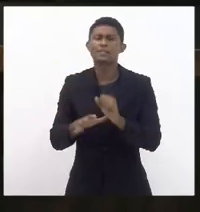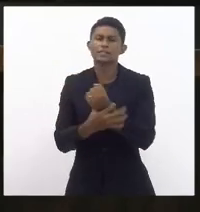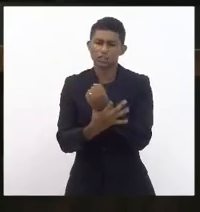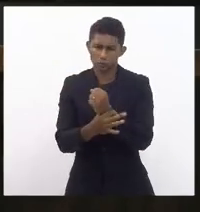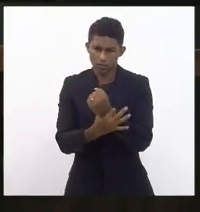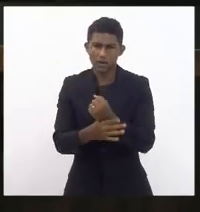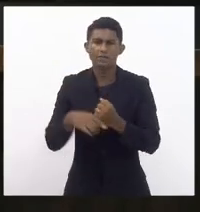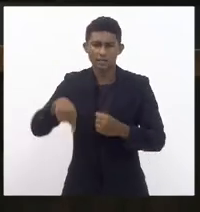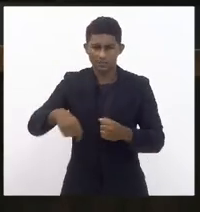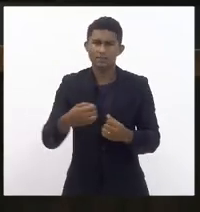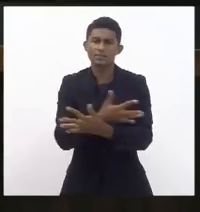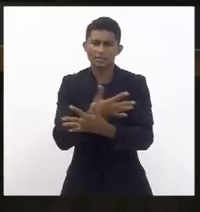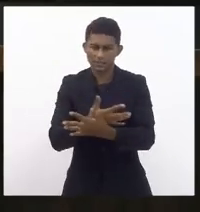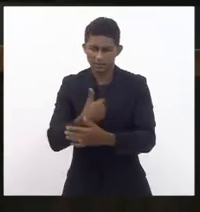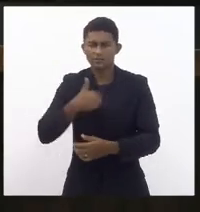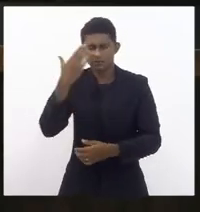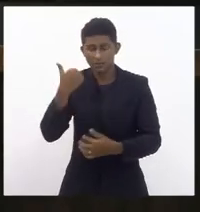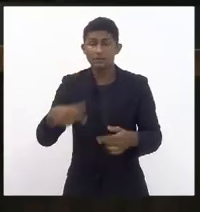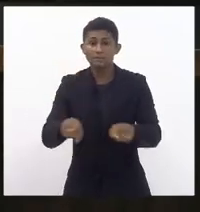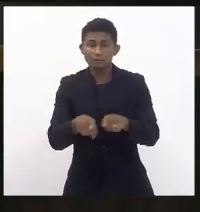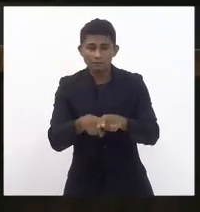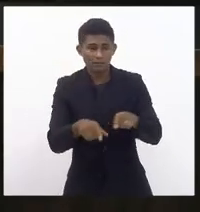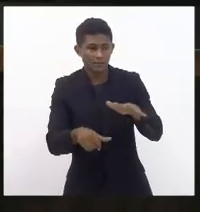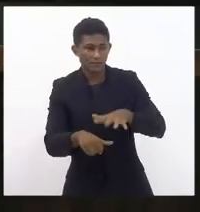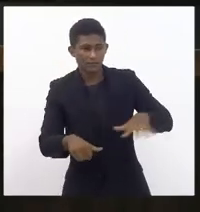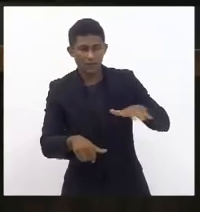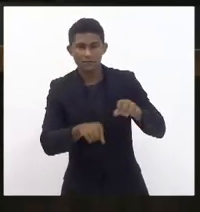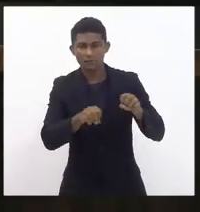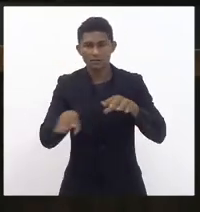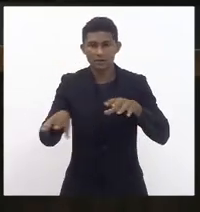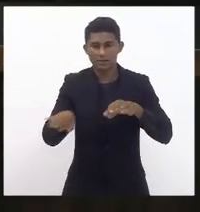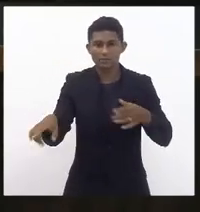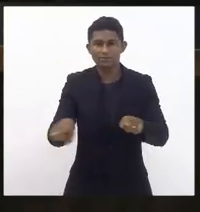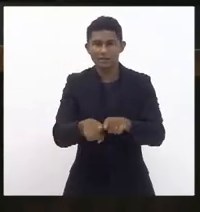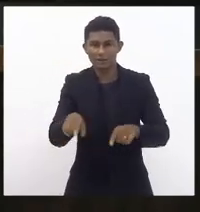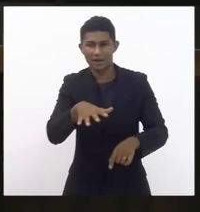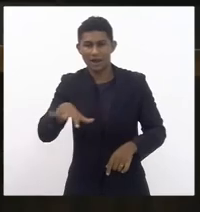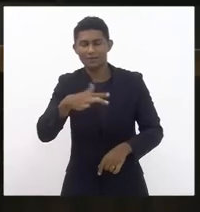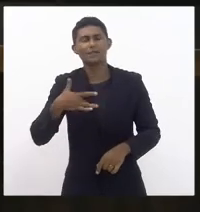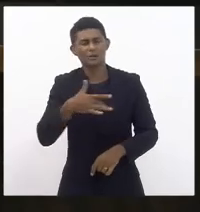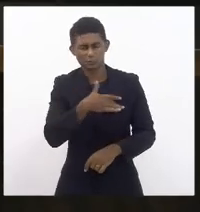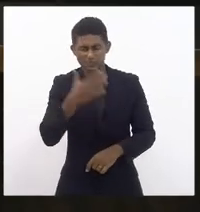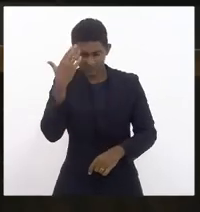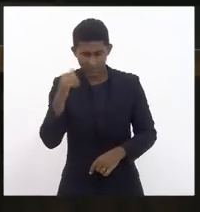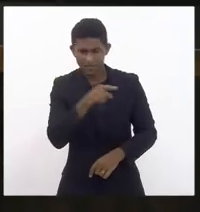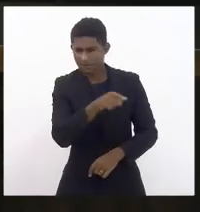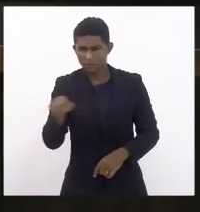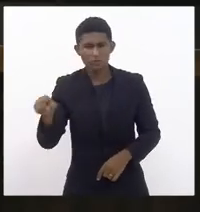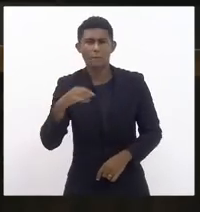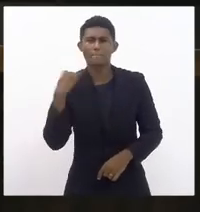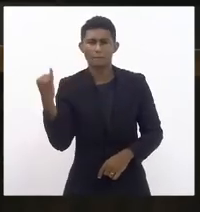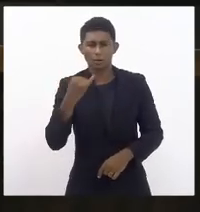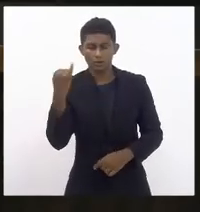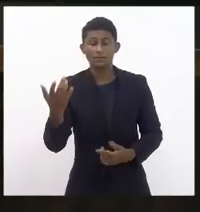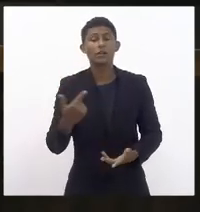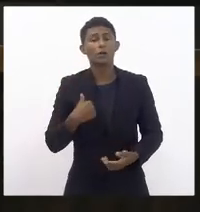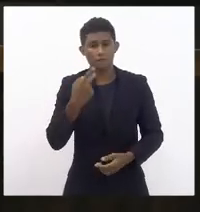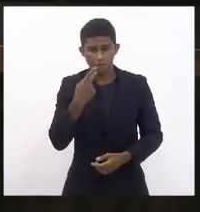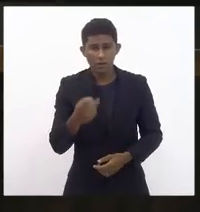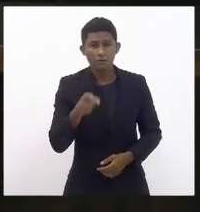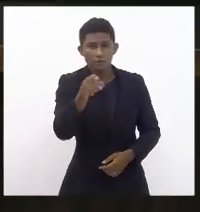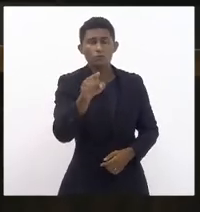mas sei da importância da educação e da Saúde Então queria dizer a vossa excelência que vão encaminhar